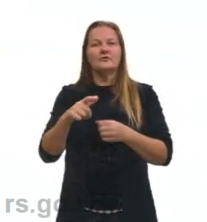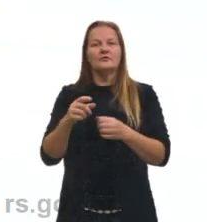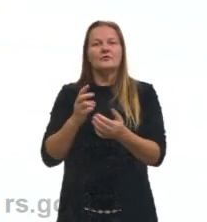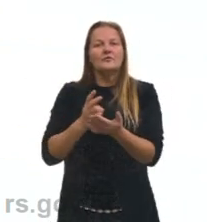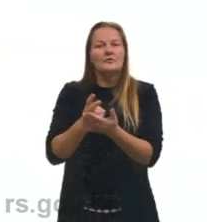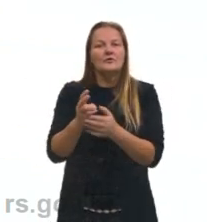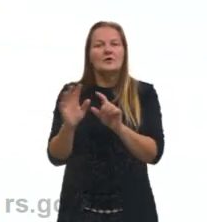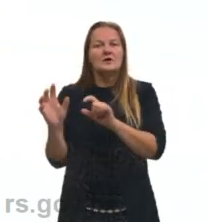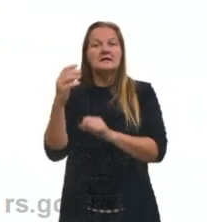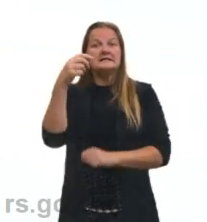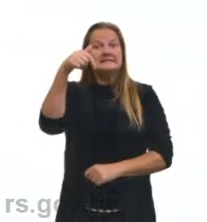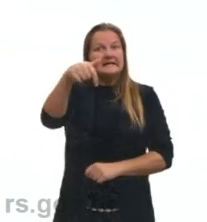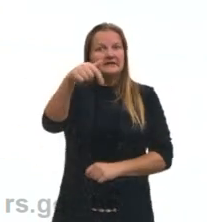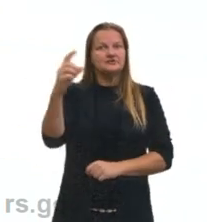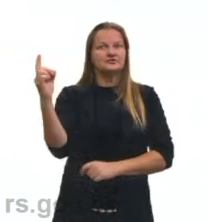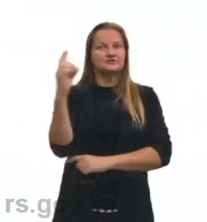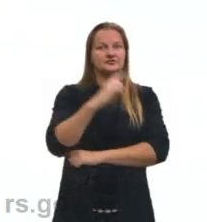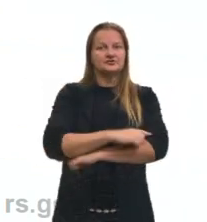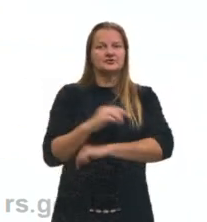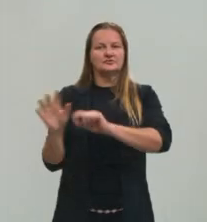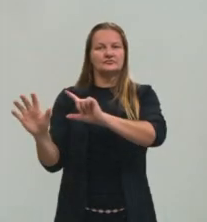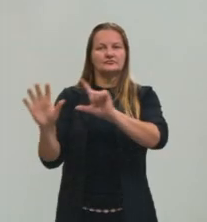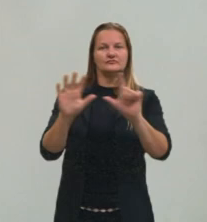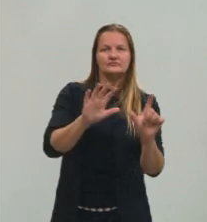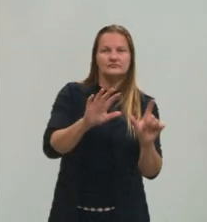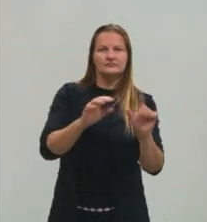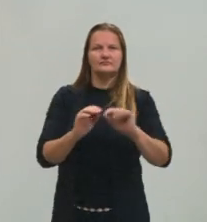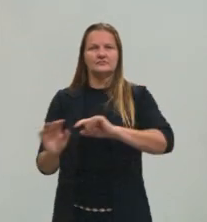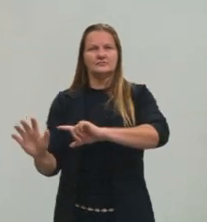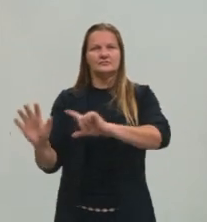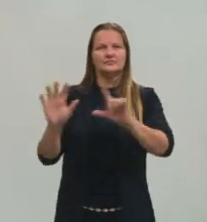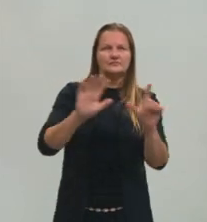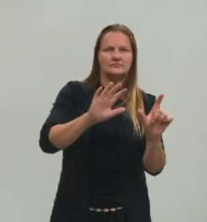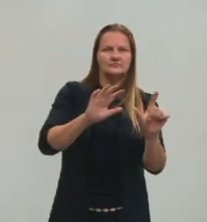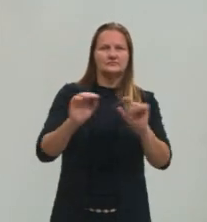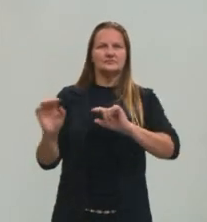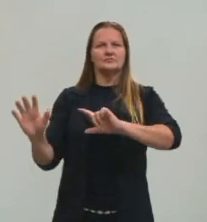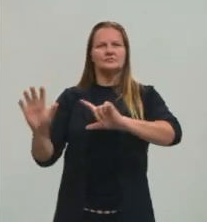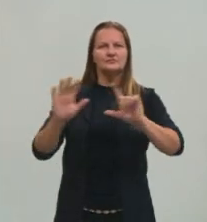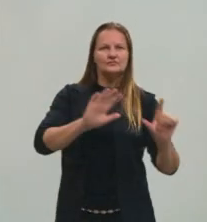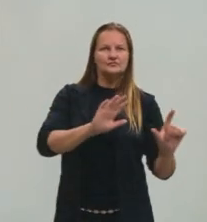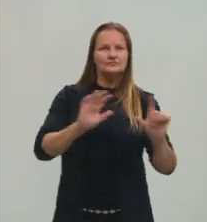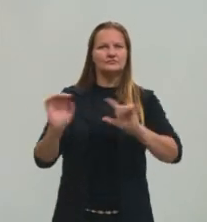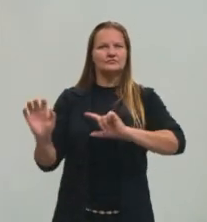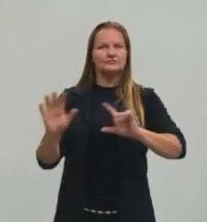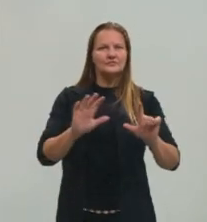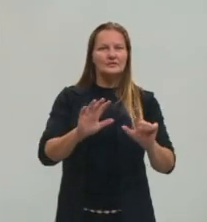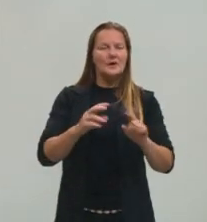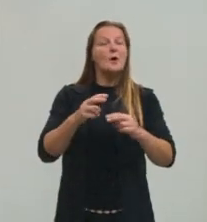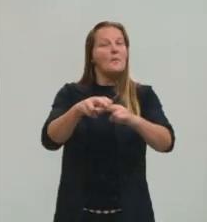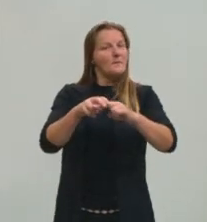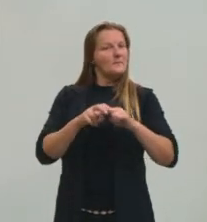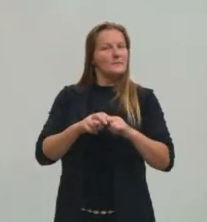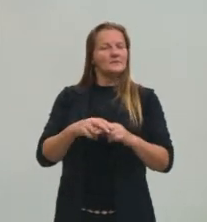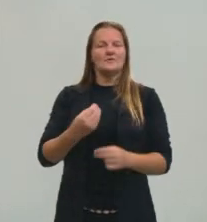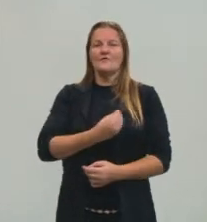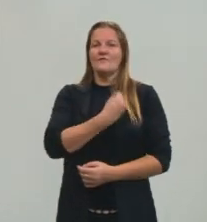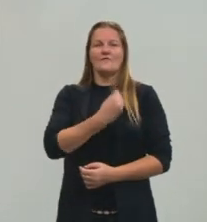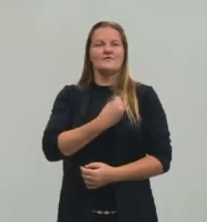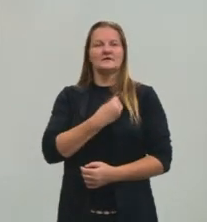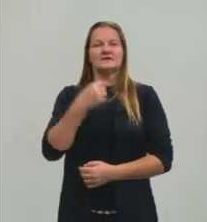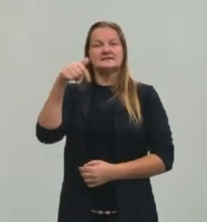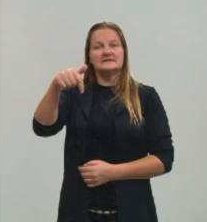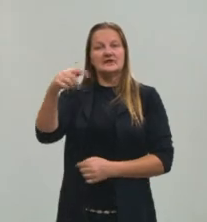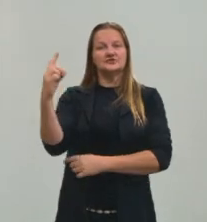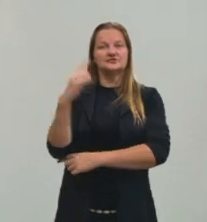é um período de sete dias que se repete ao longo né do ano todo de toda a nossa vida né Cada